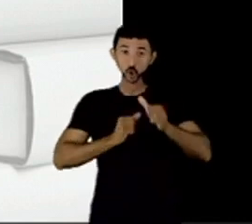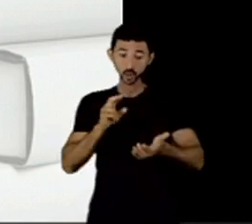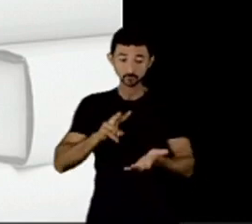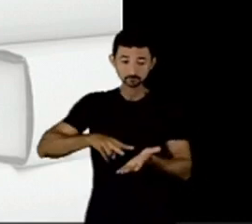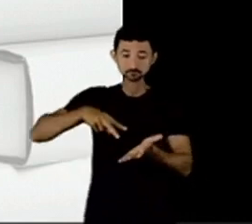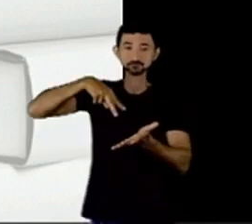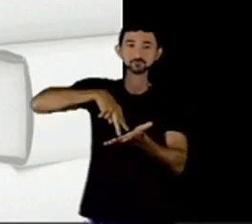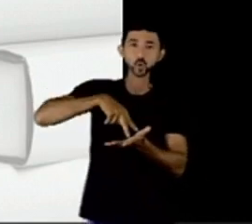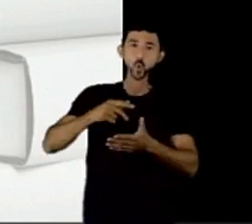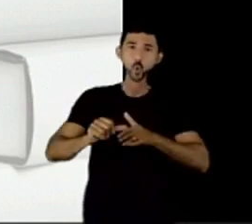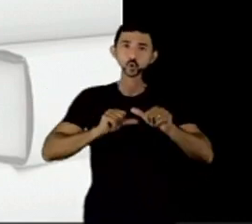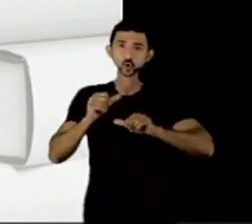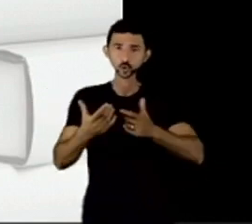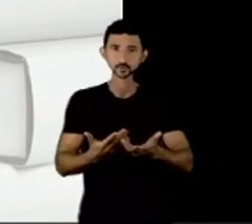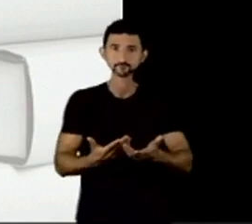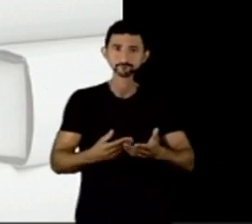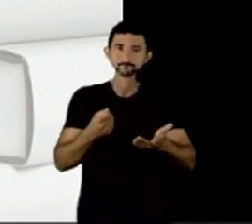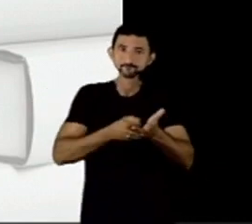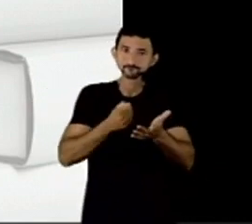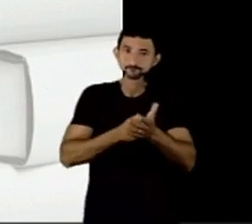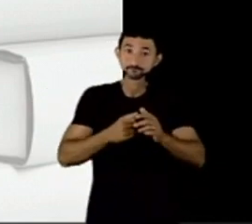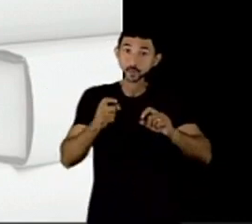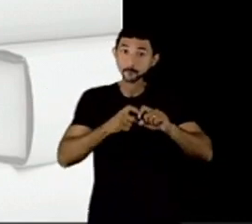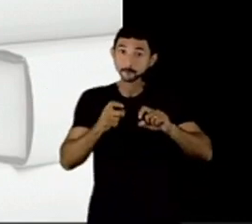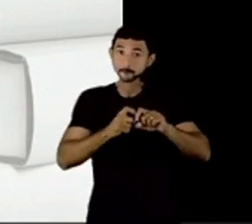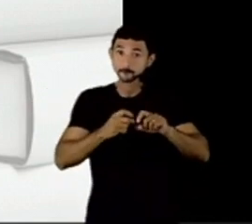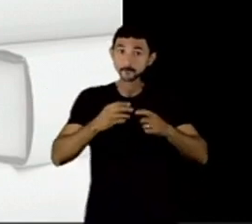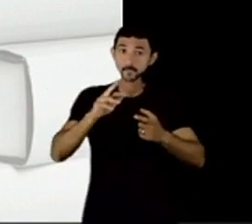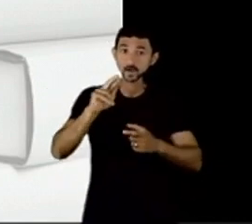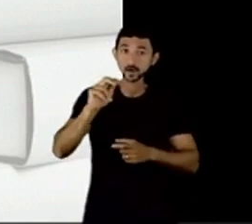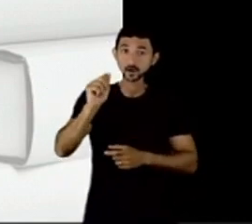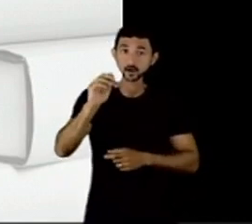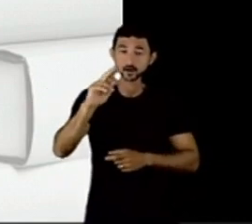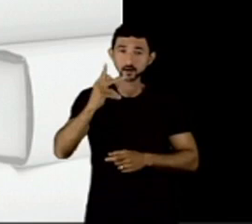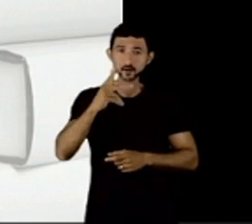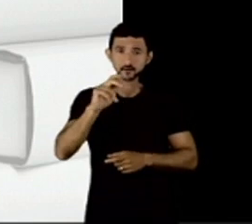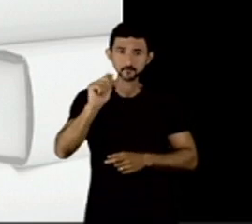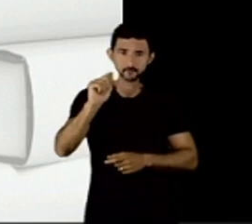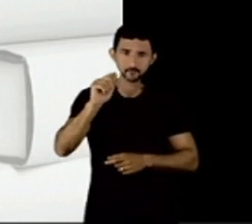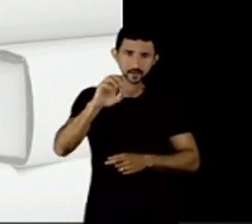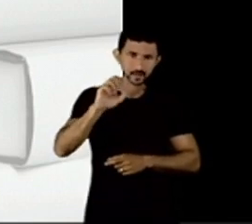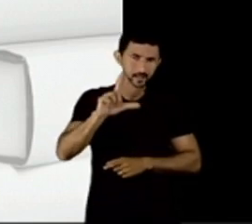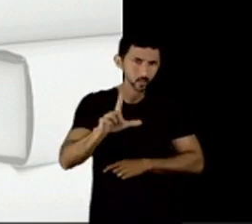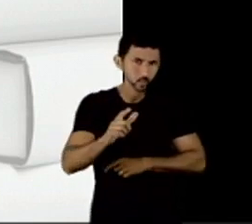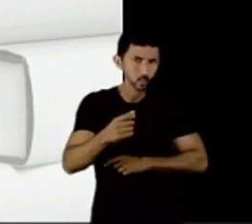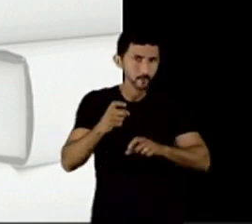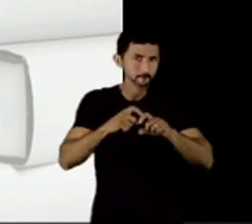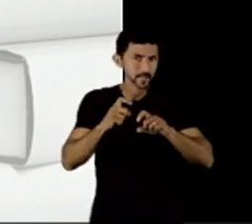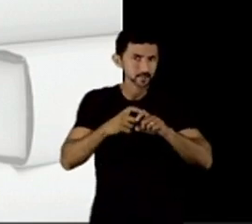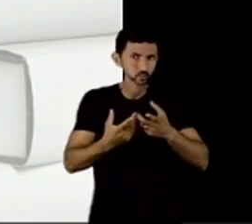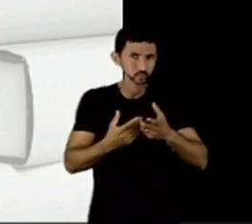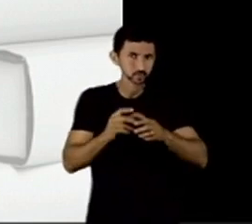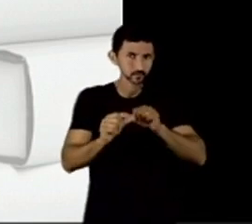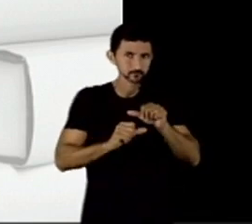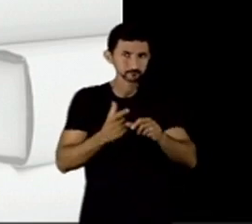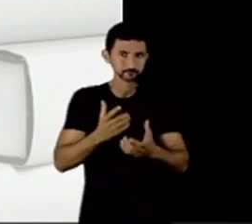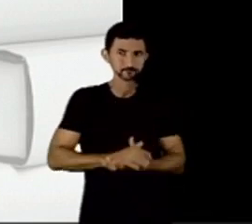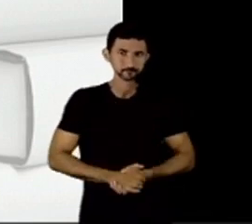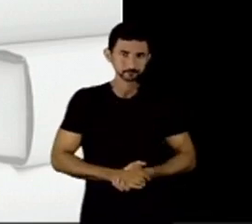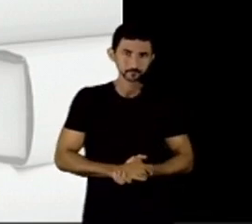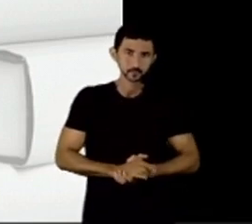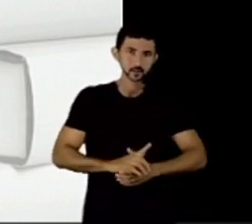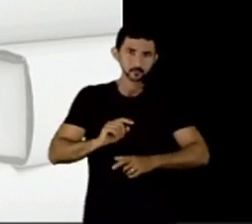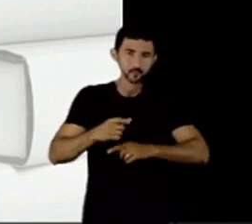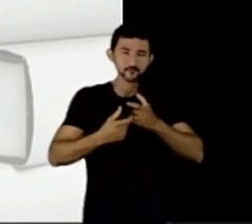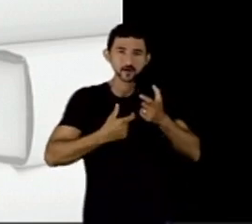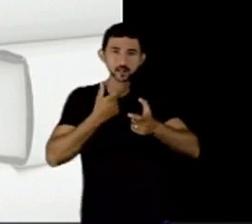que exigia mais, do Rafael, que é alguém que aparece como voz nesse texto, e nós vamos falar das vozes daqui